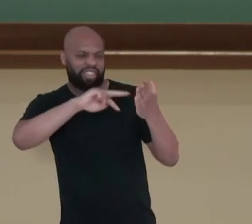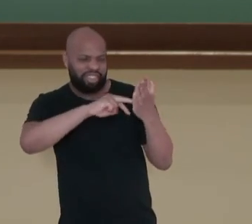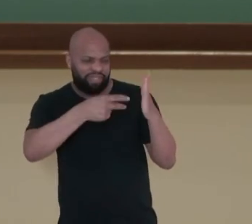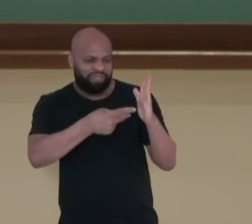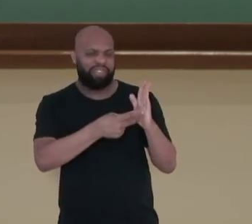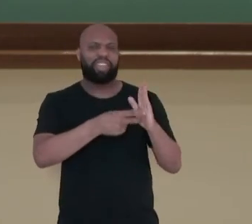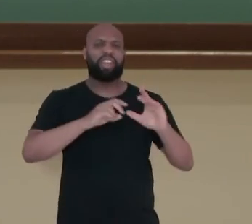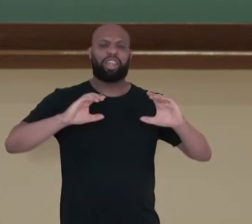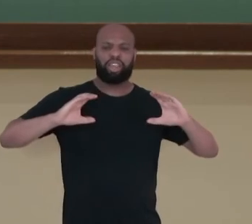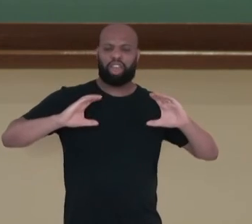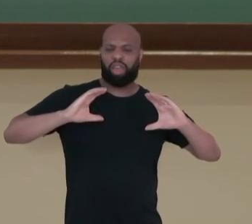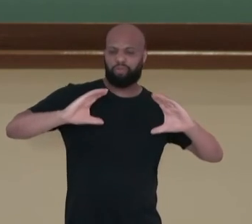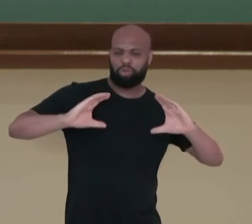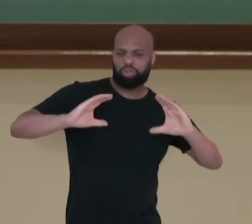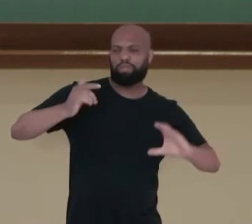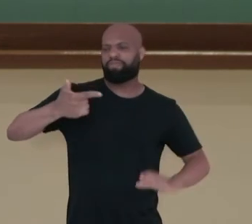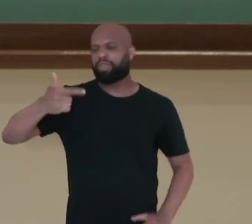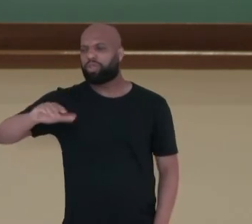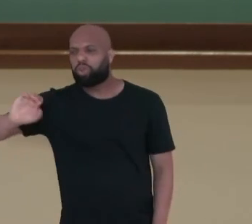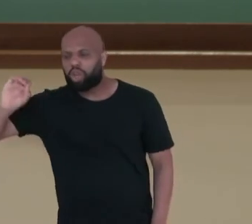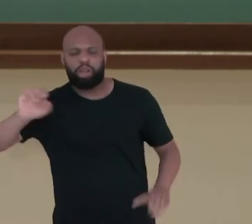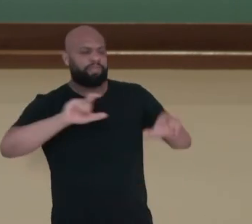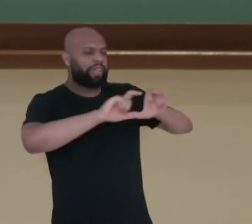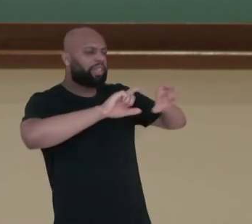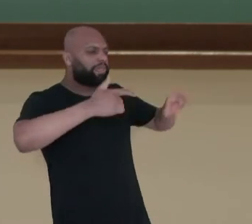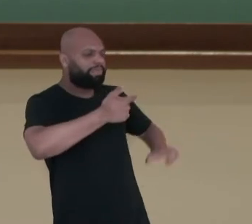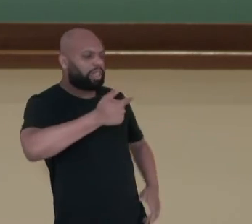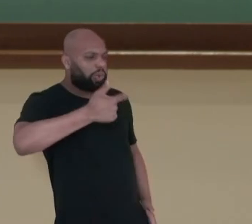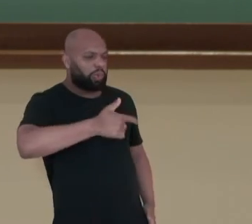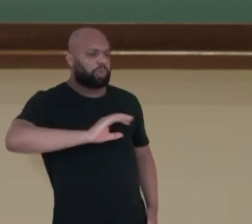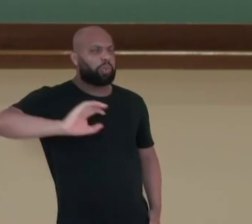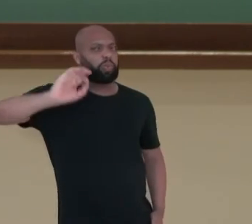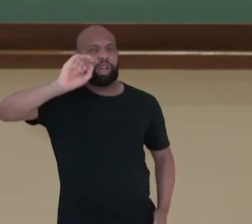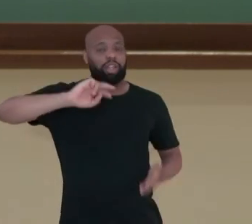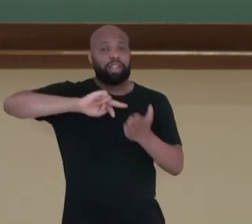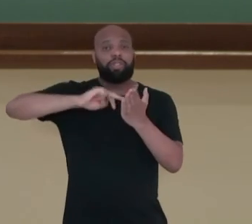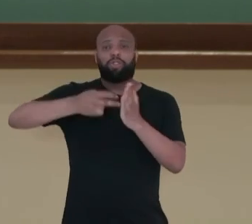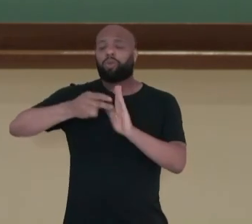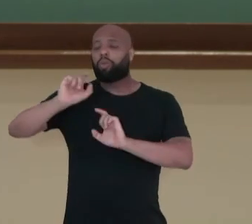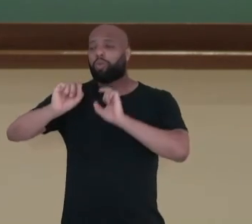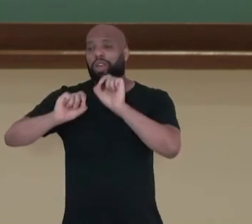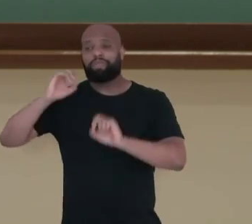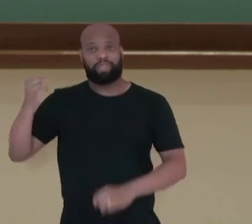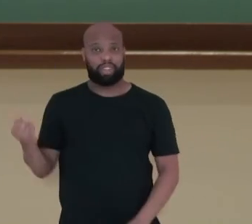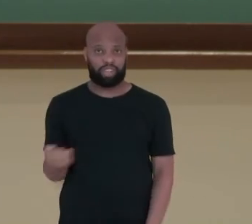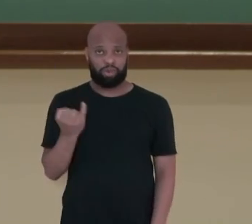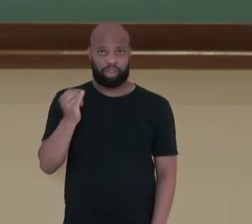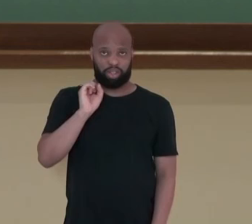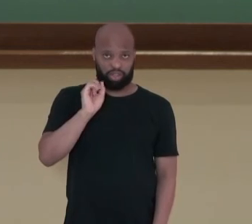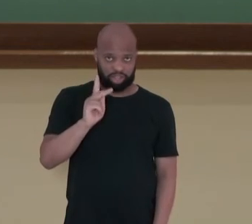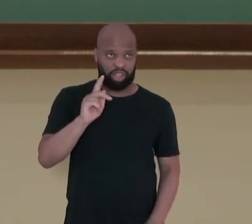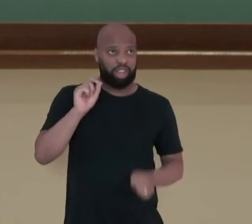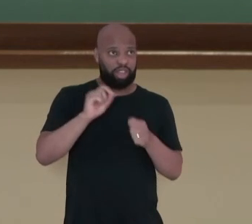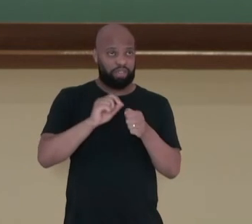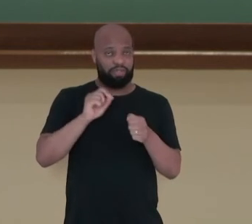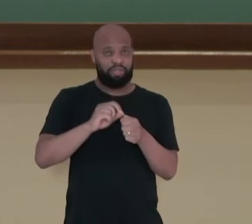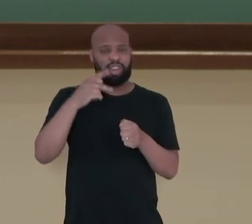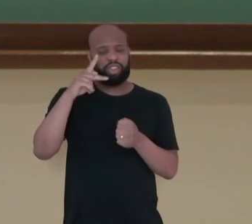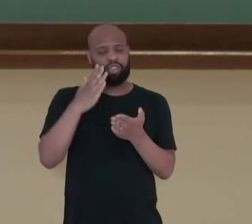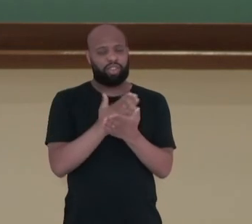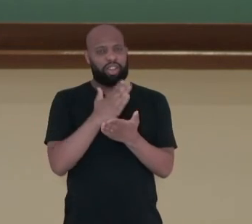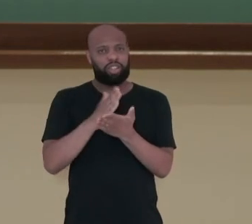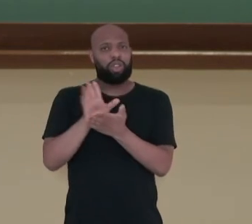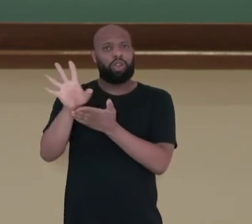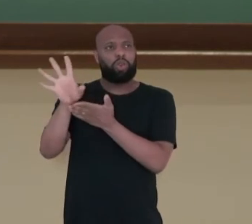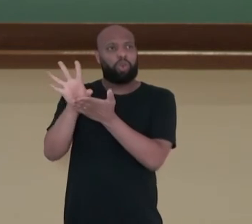segundo grau, a função do segundo grau. Então, ele é bem importante, tá bom? Faz aí no seu caderno,